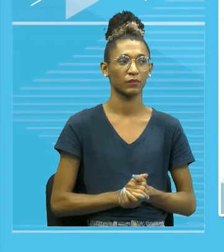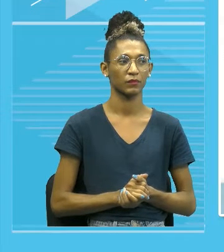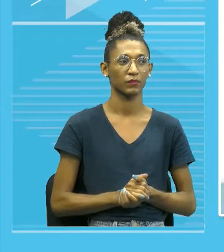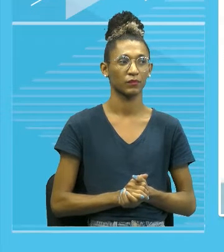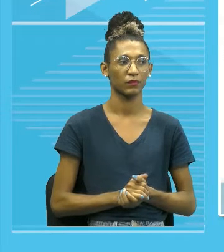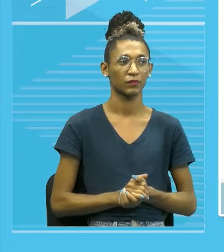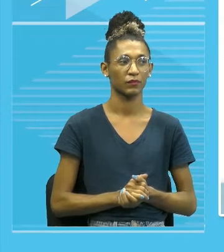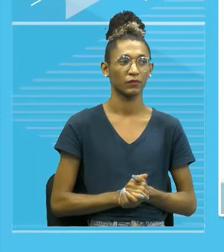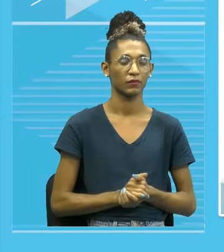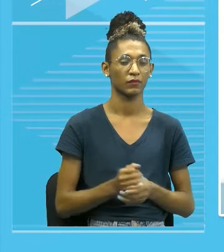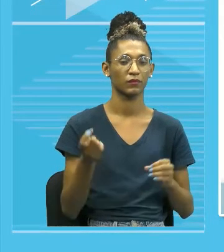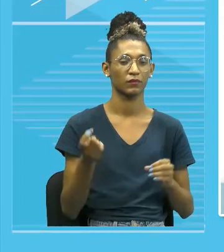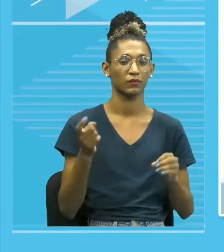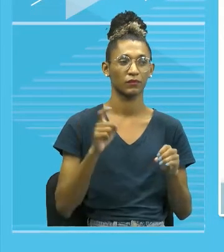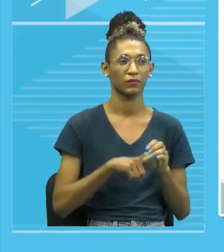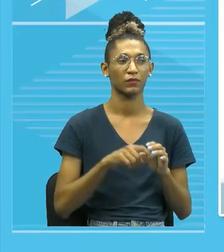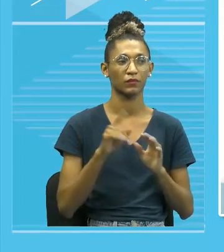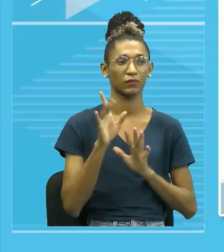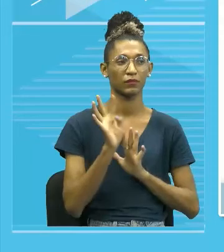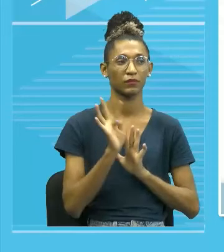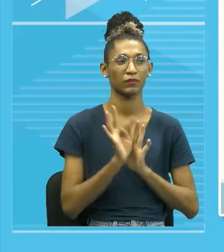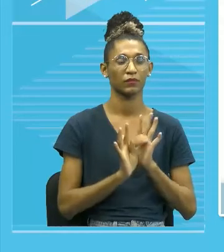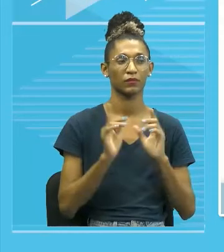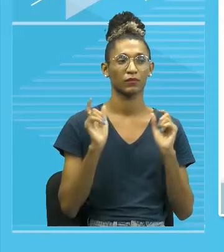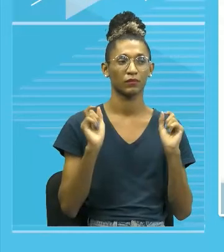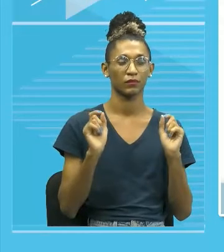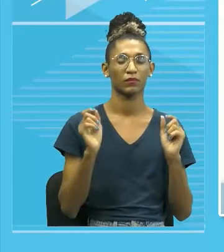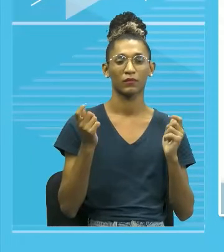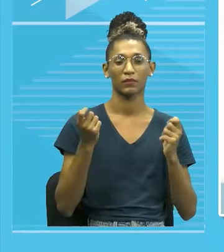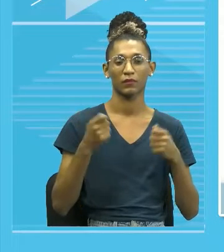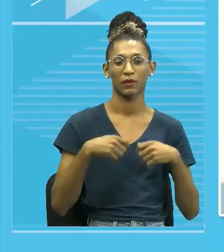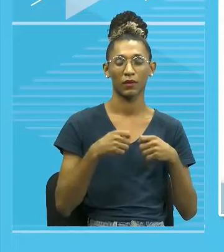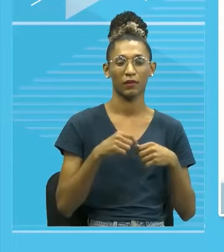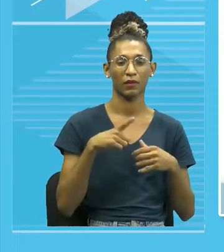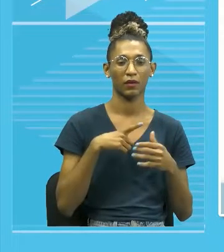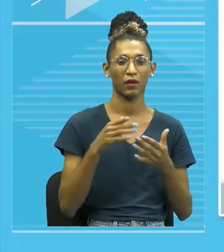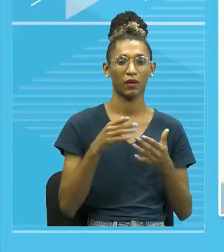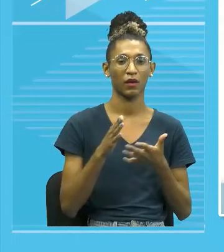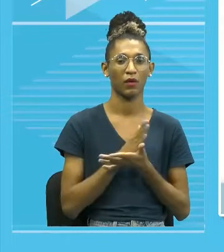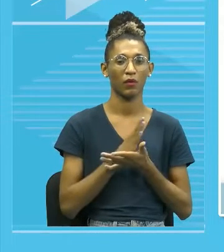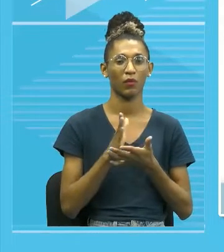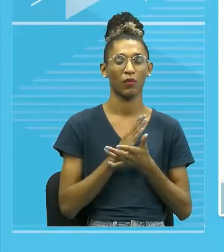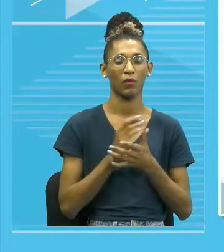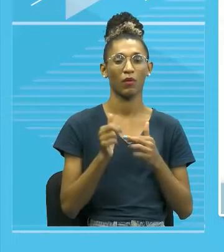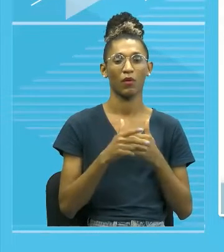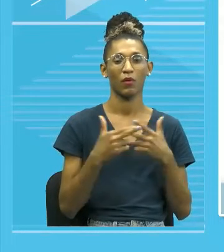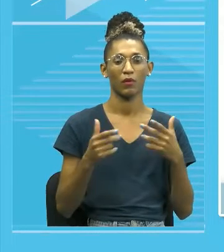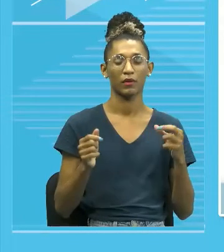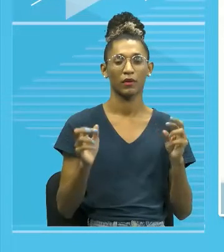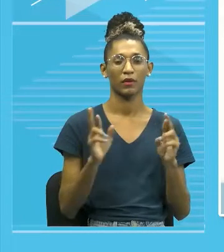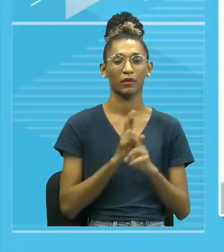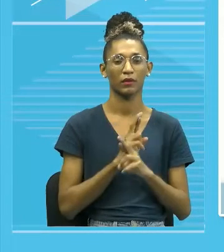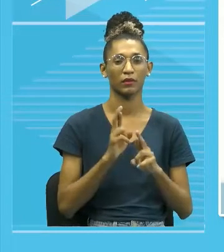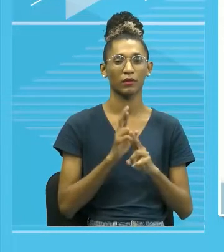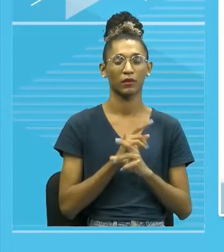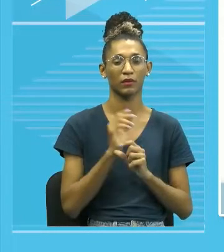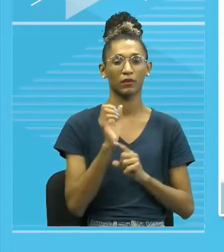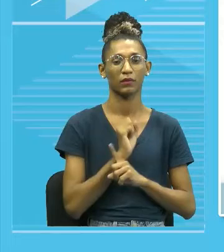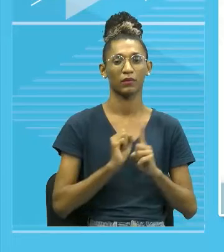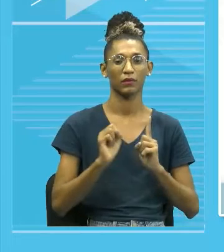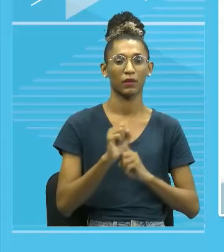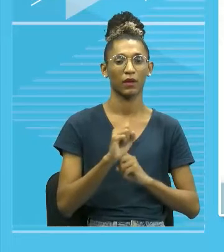mas eu vou voltar no texto Tinha que ter alguma coisa que me remetesse a sociedade brasileira sabe